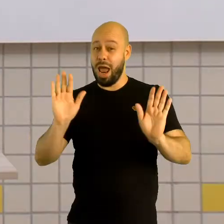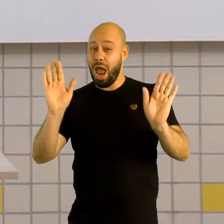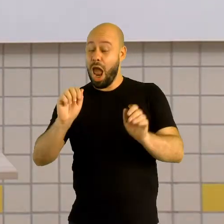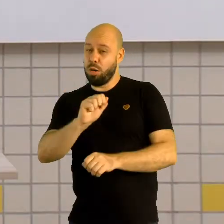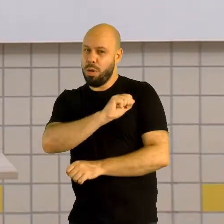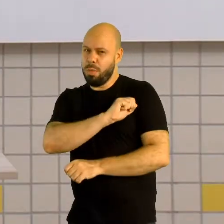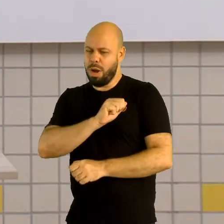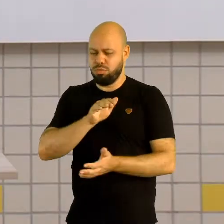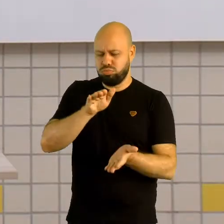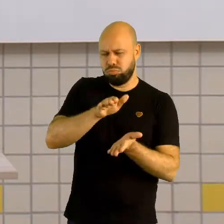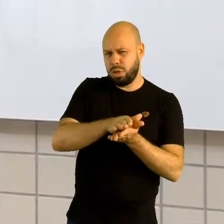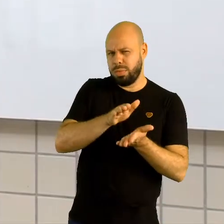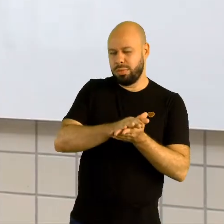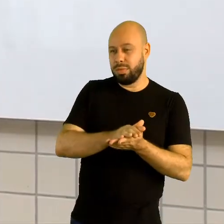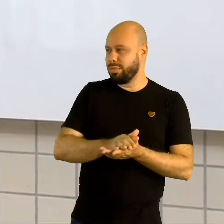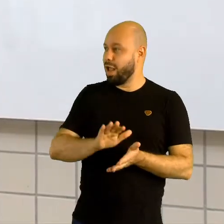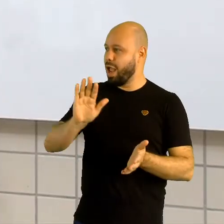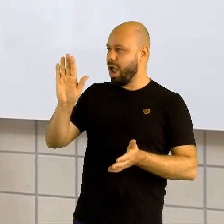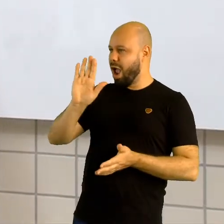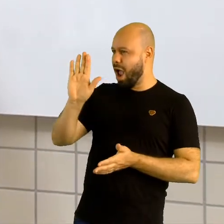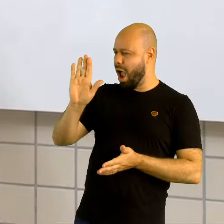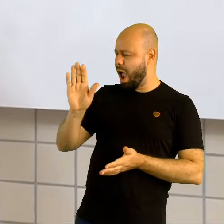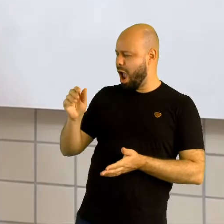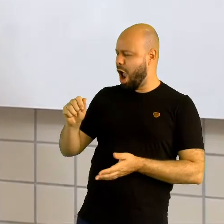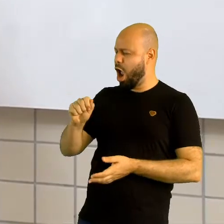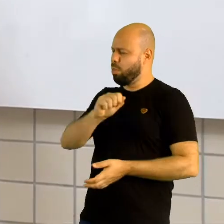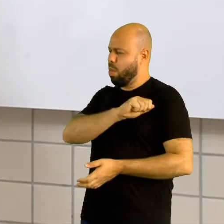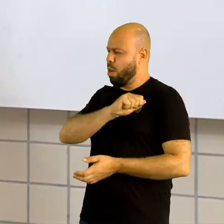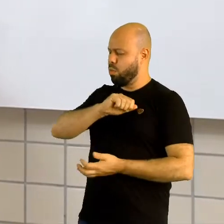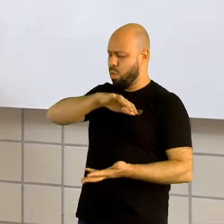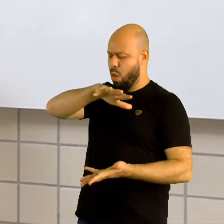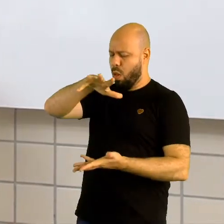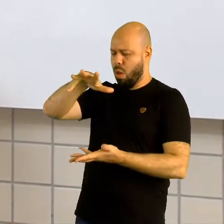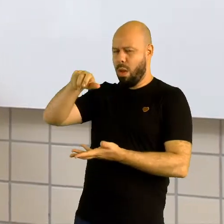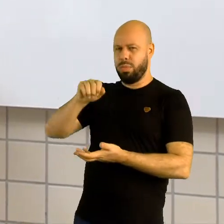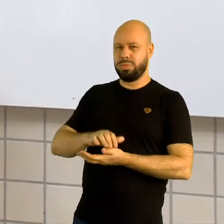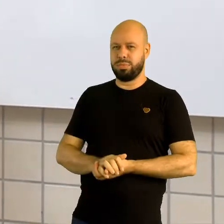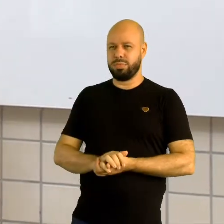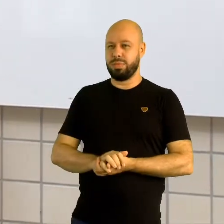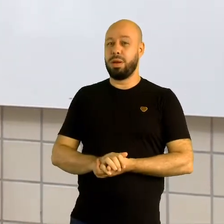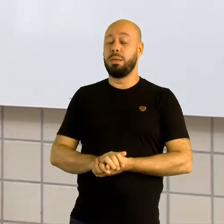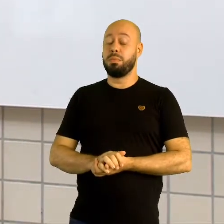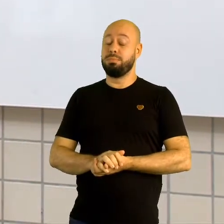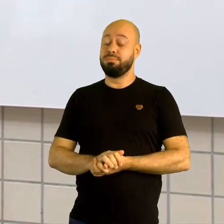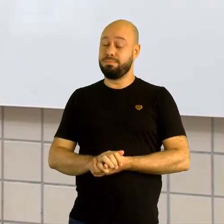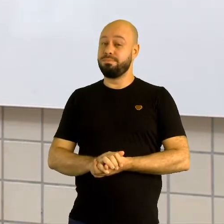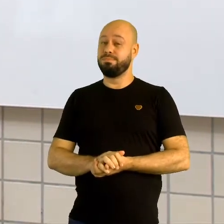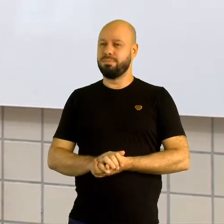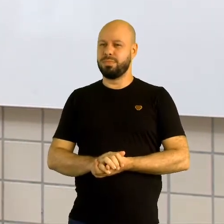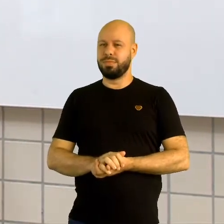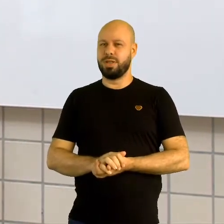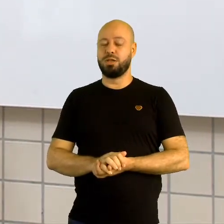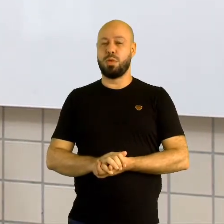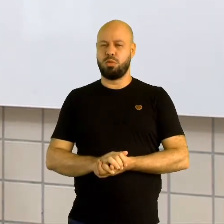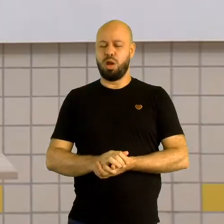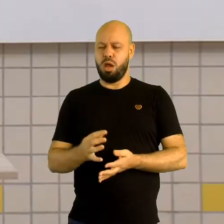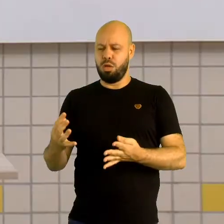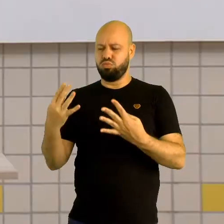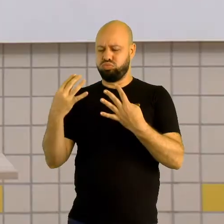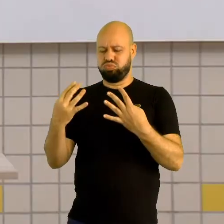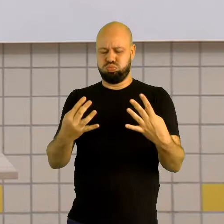students from Palmas. Hello, students around the world that are watching us.